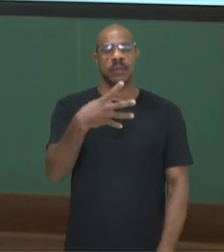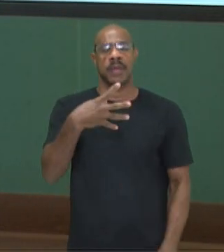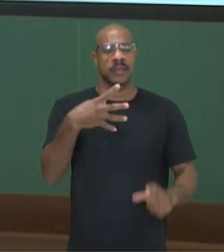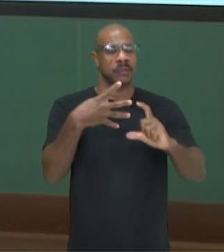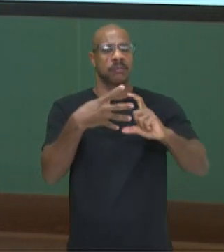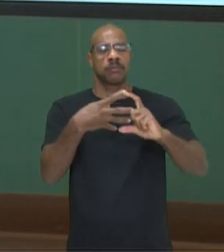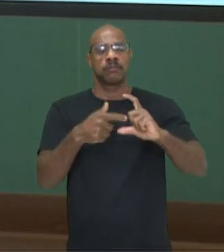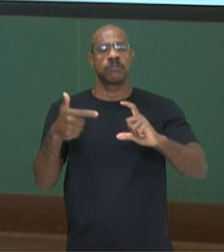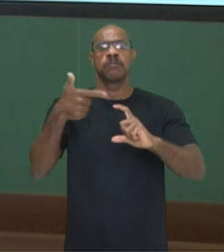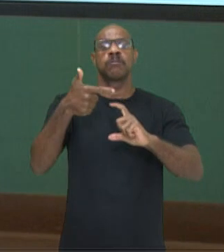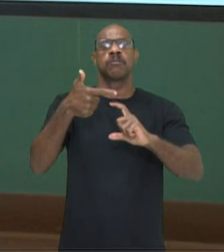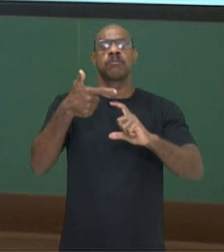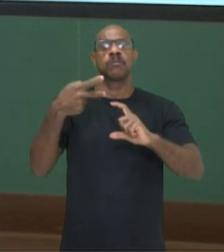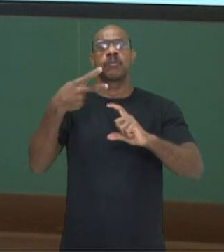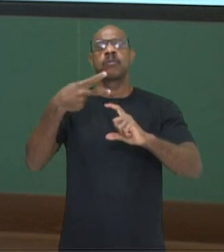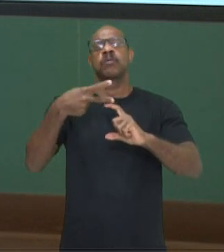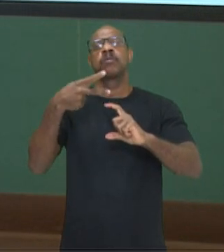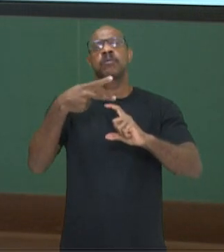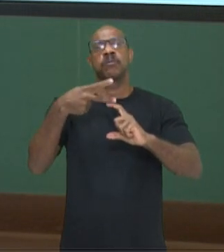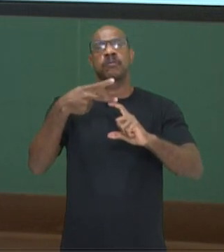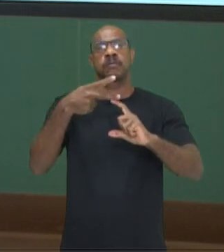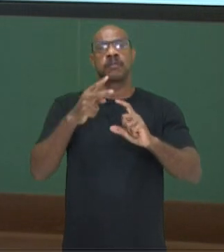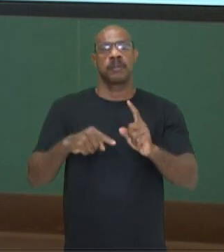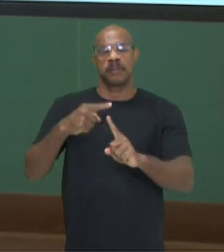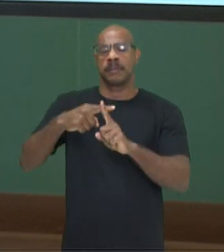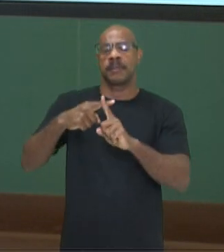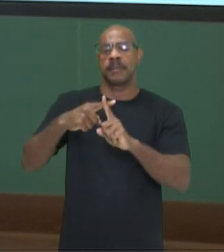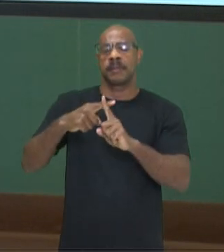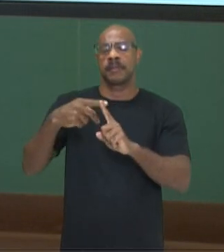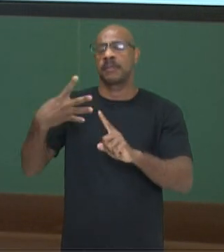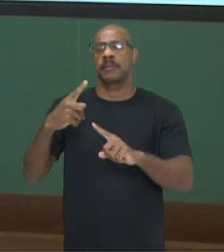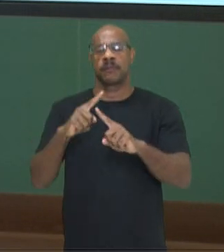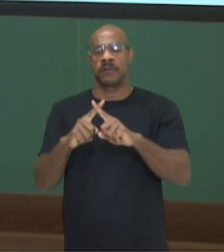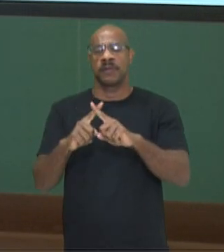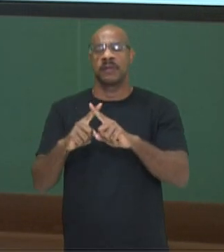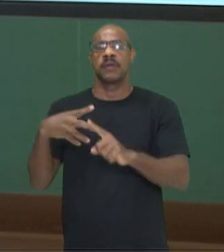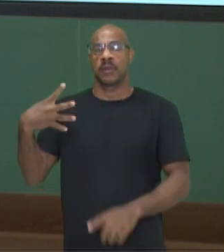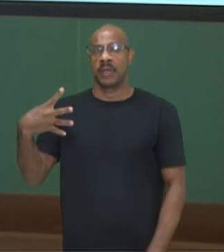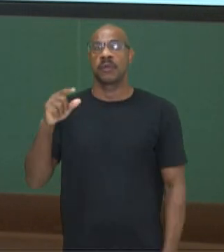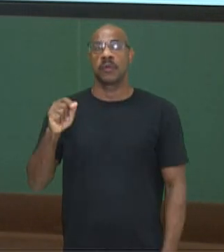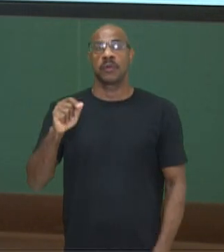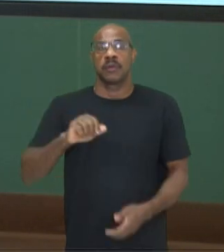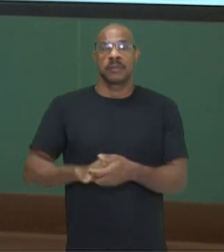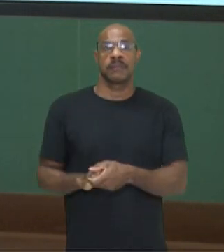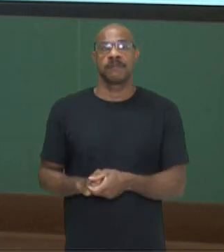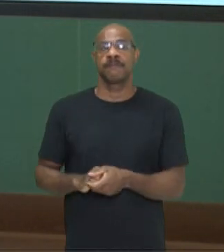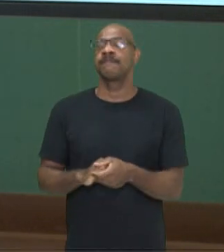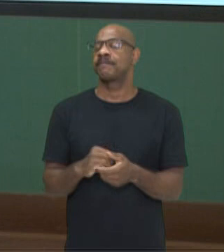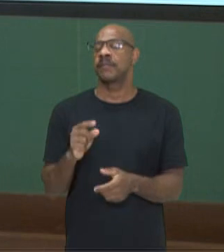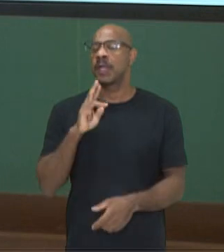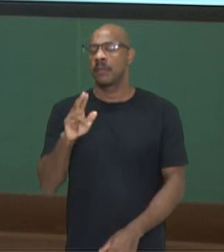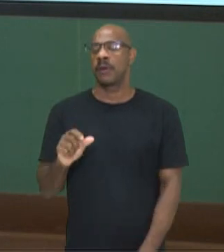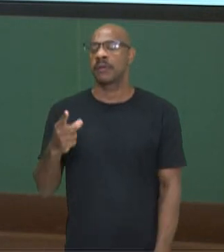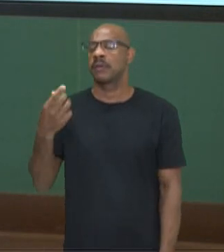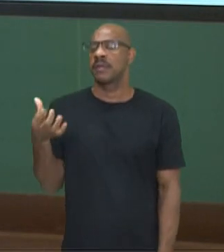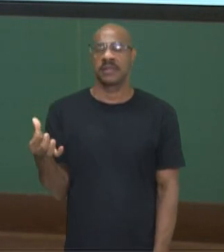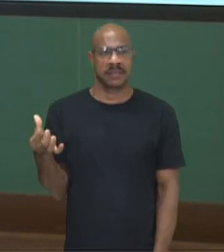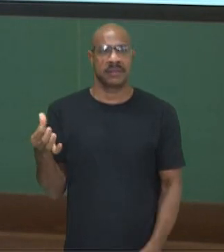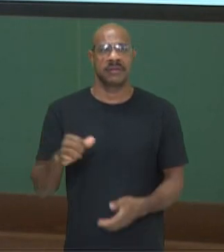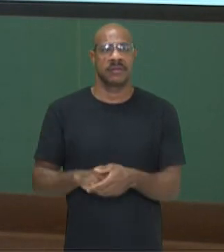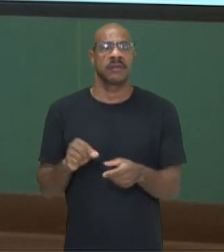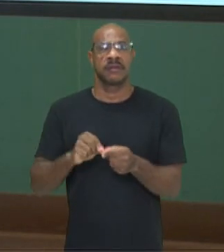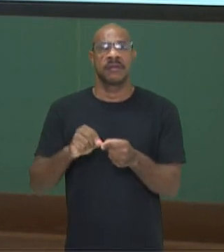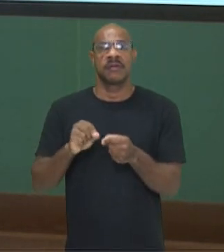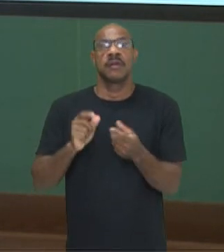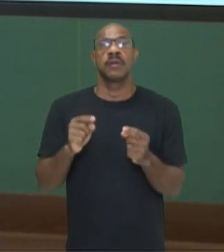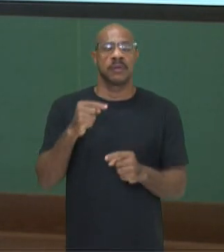ao quadrado. Você vai fazer mais 4 vezes mais 4, 4 vezes 4 é 16, e quando eu vou fazer a regrinha